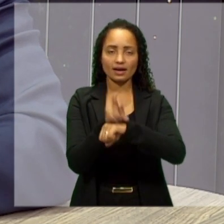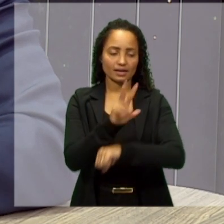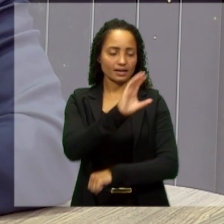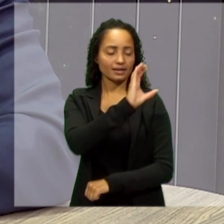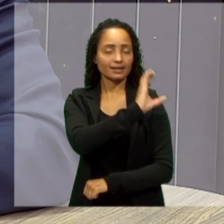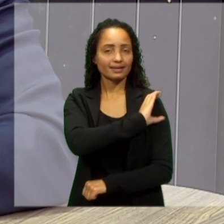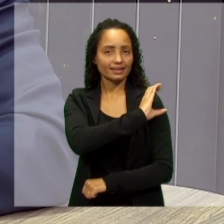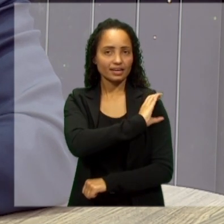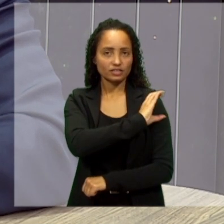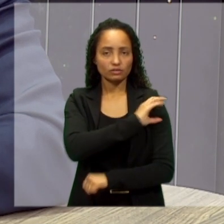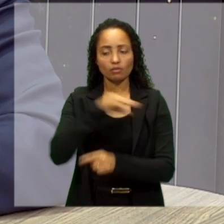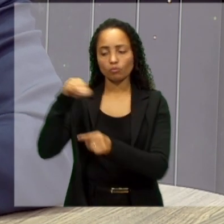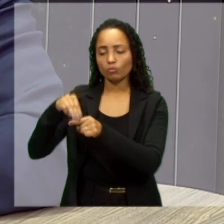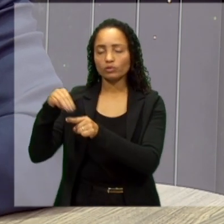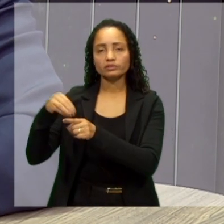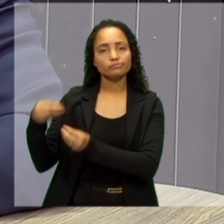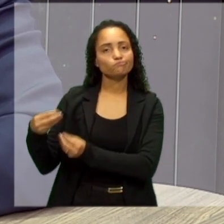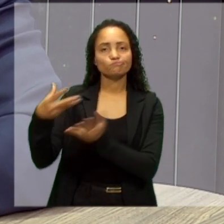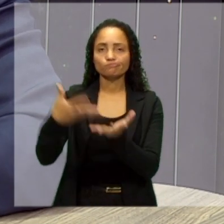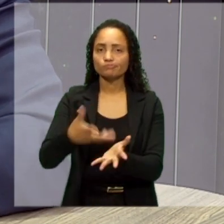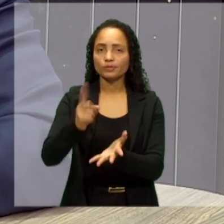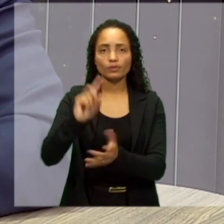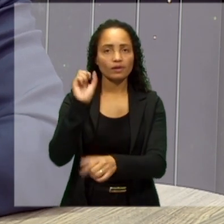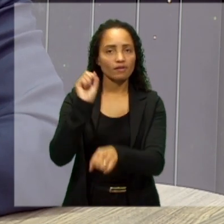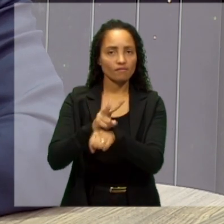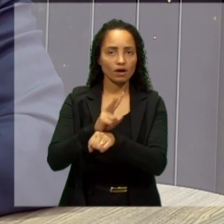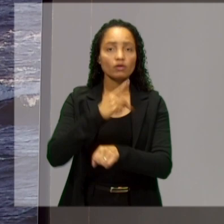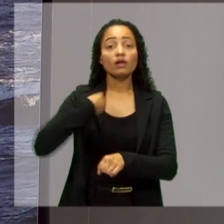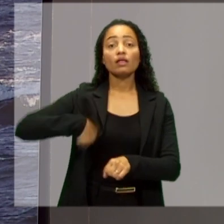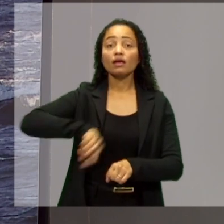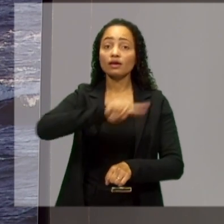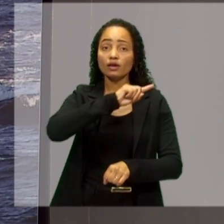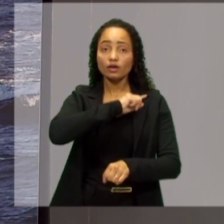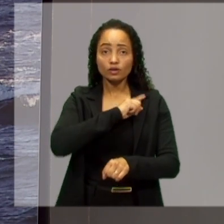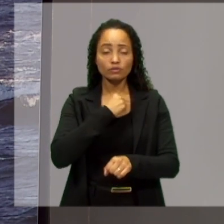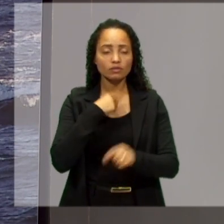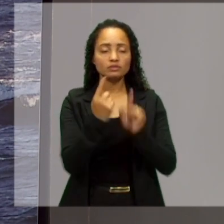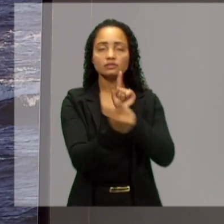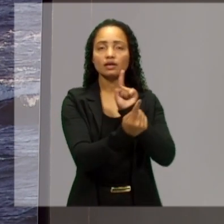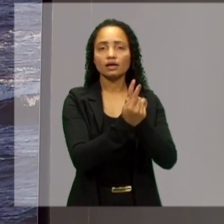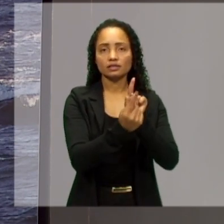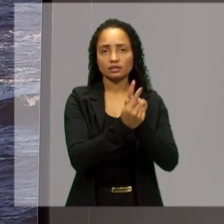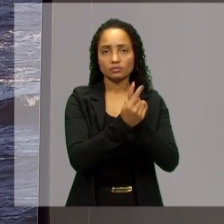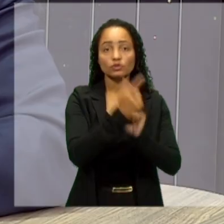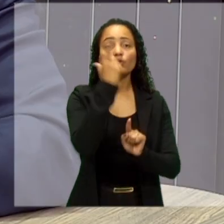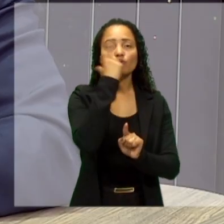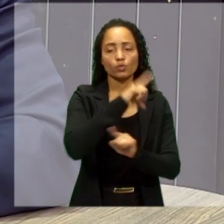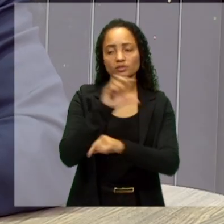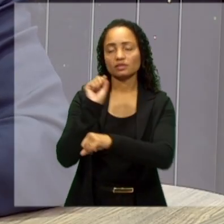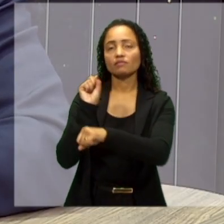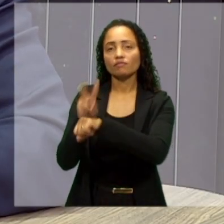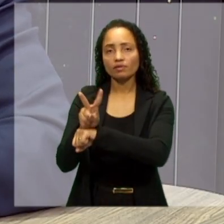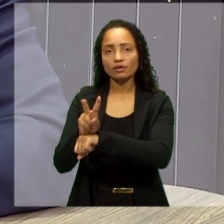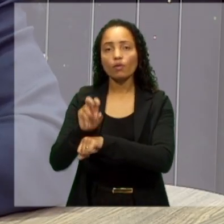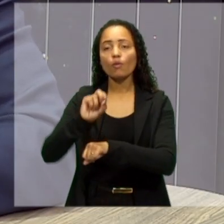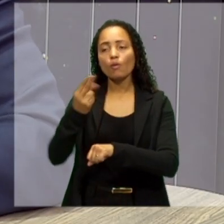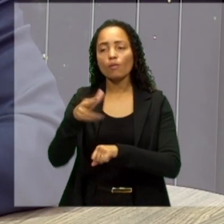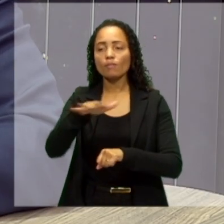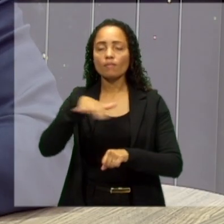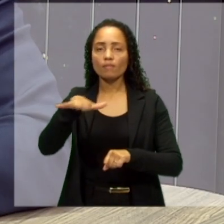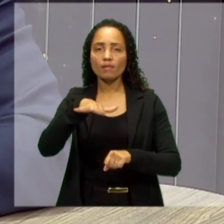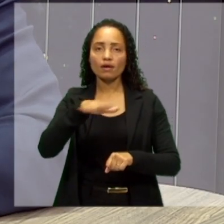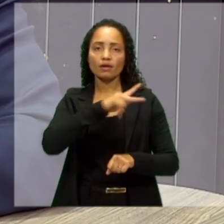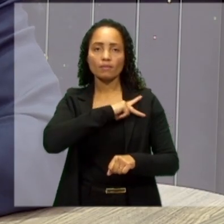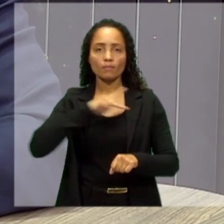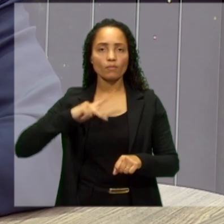as vagas necessárias, a gente, prestando assistência jurídica, judicializava e conseguia as vagas, ou na rede pública ou na